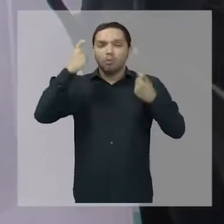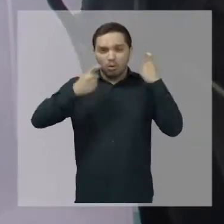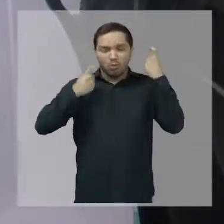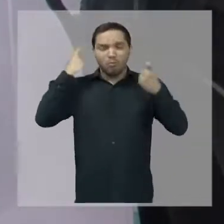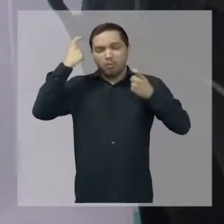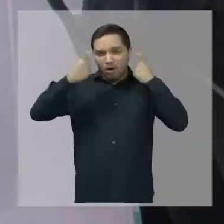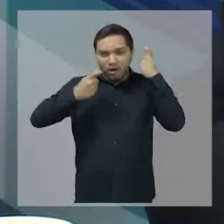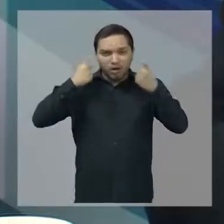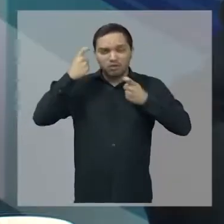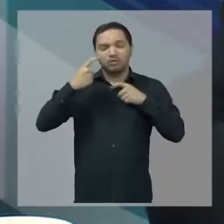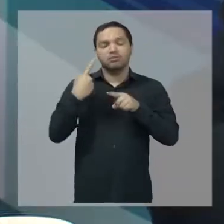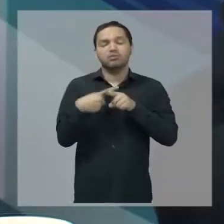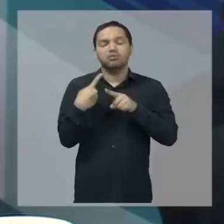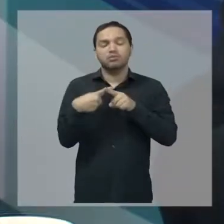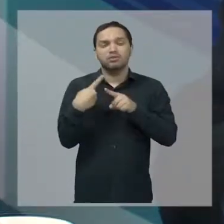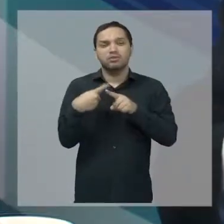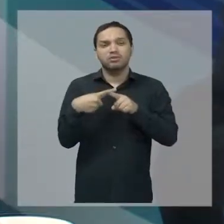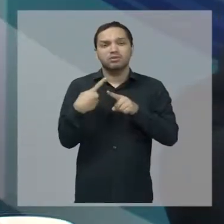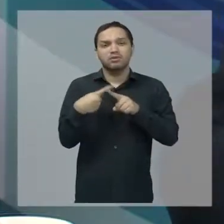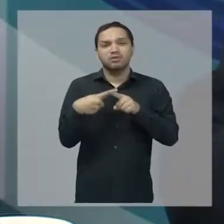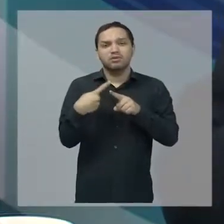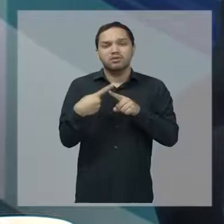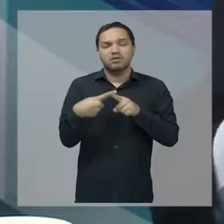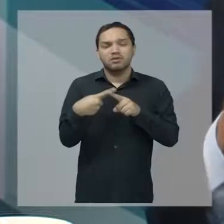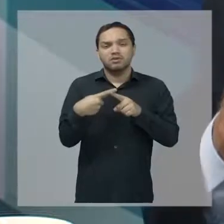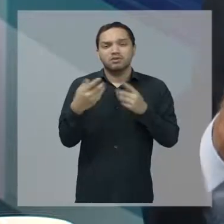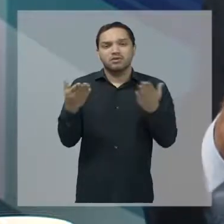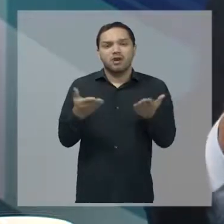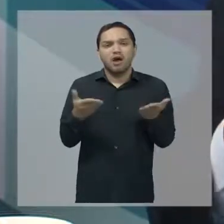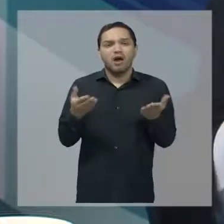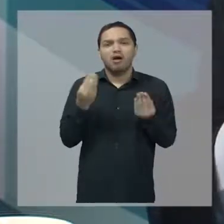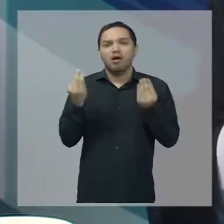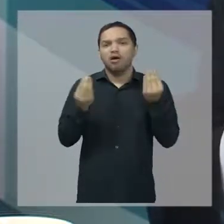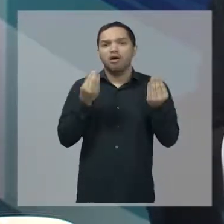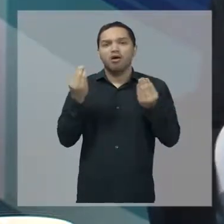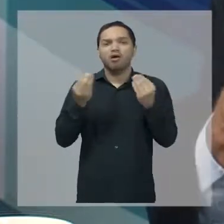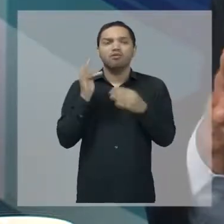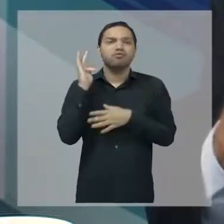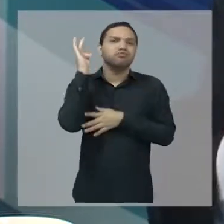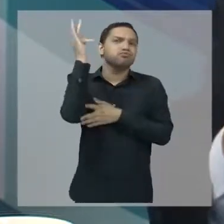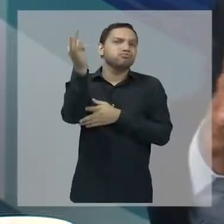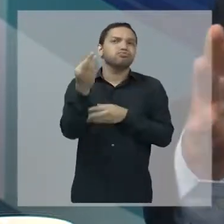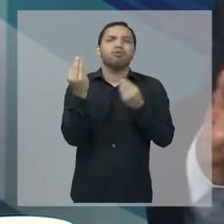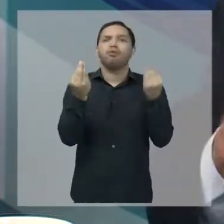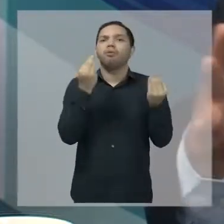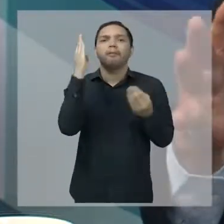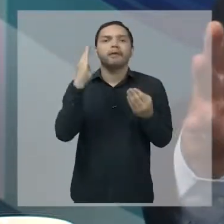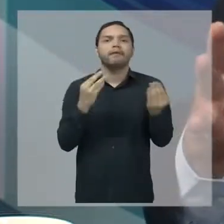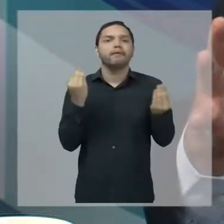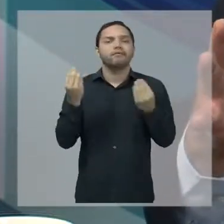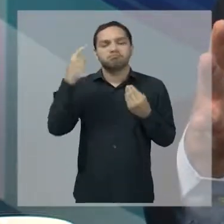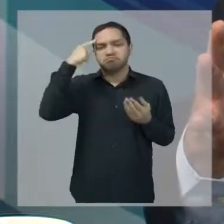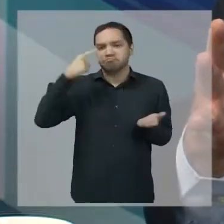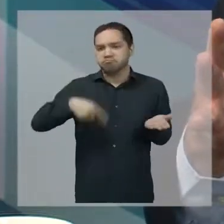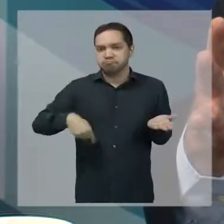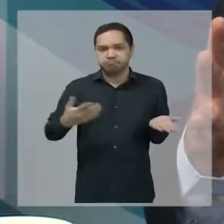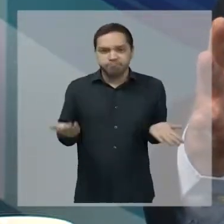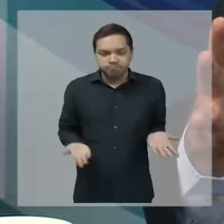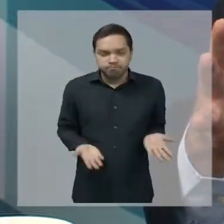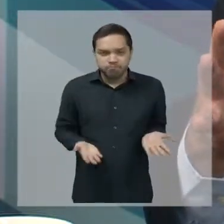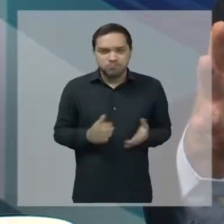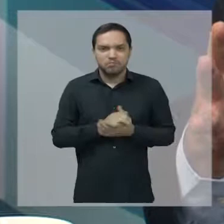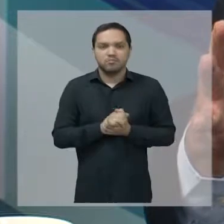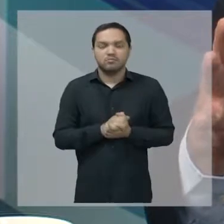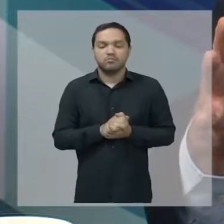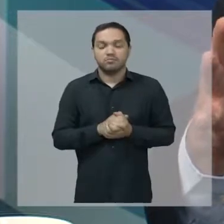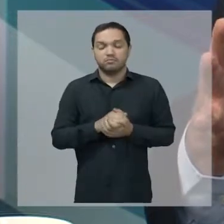preocupa. Me preocupa porque nós ficamos assim, um anal, sem saber em que oceano vamos navegar.